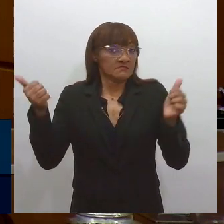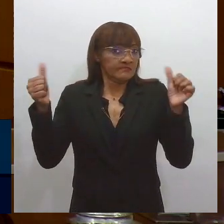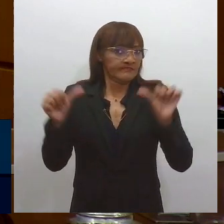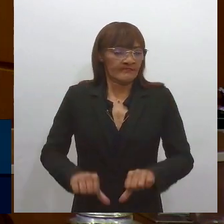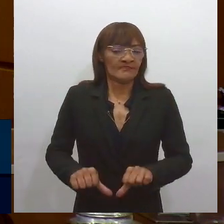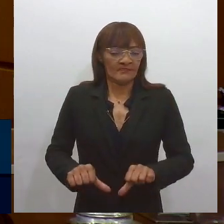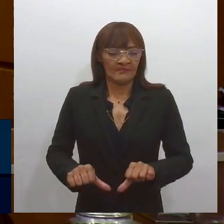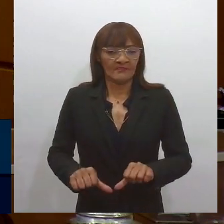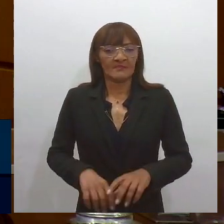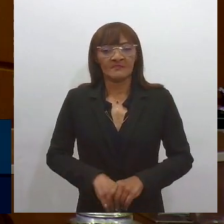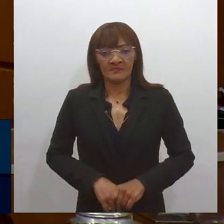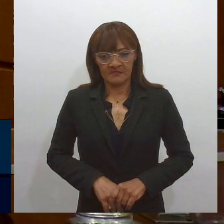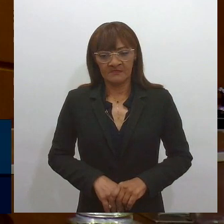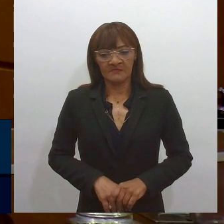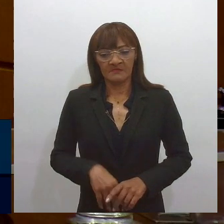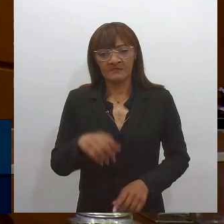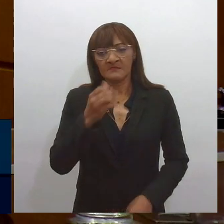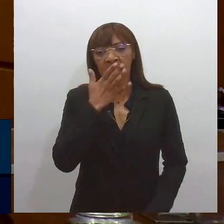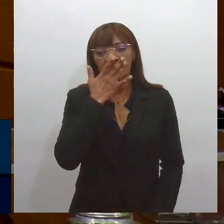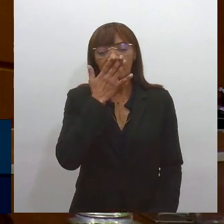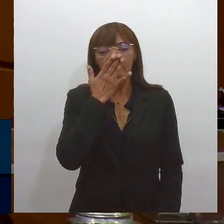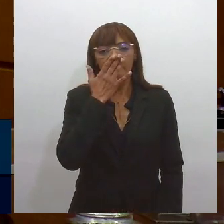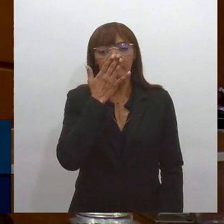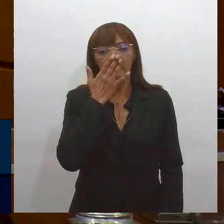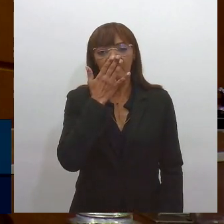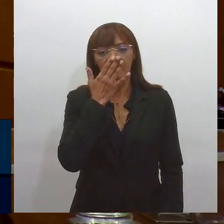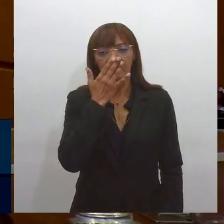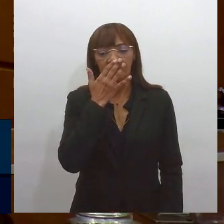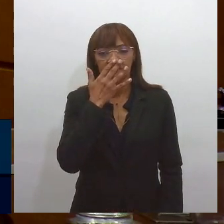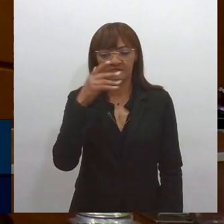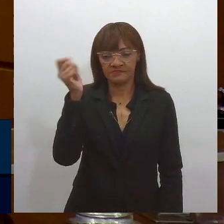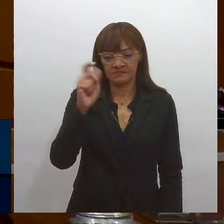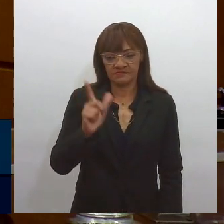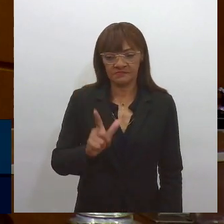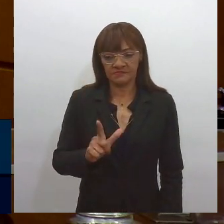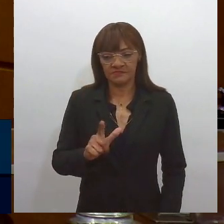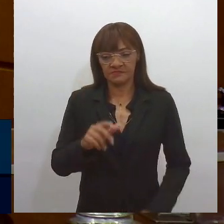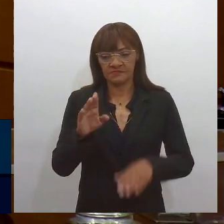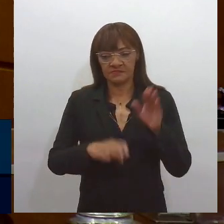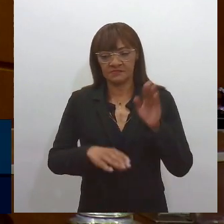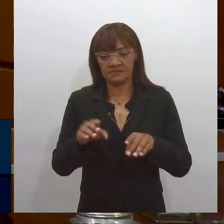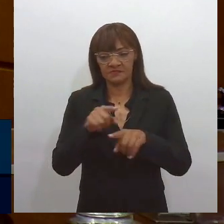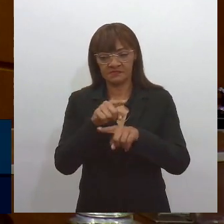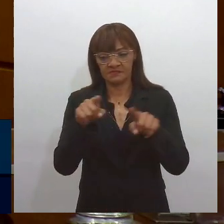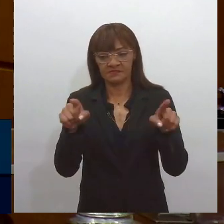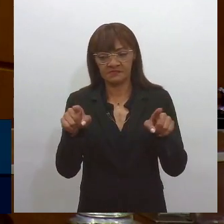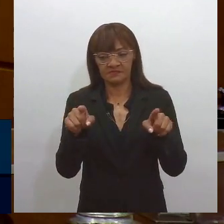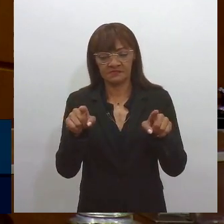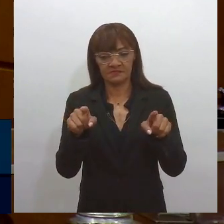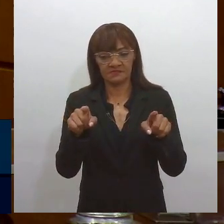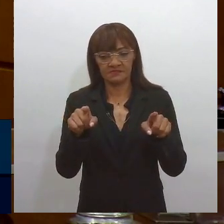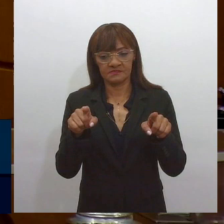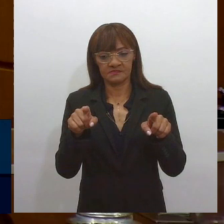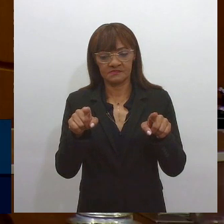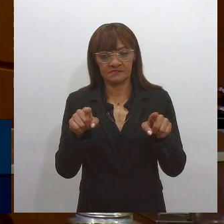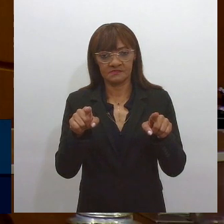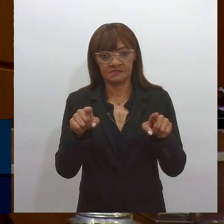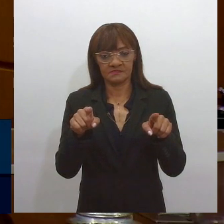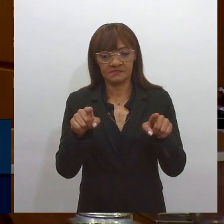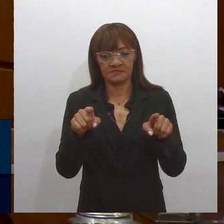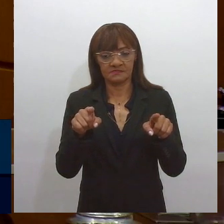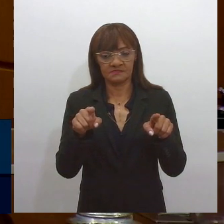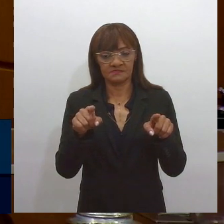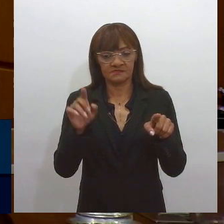aí depende do ângulo que as pessoas estão vendo é o que é é o percentual de rodovias boas consideradas com